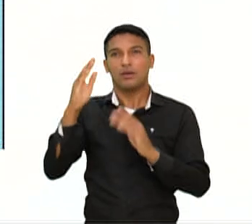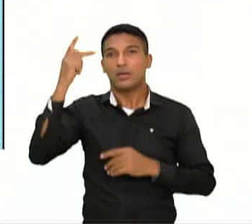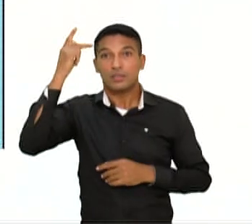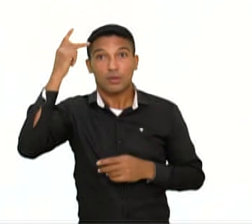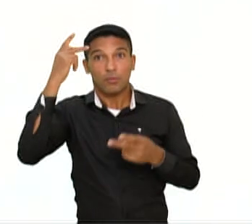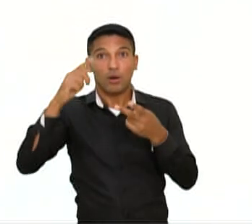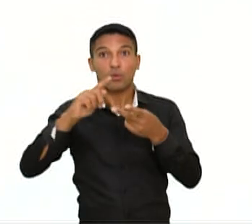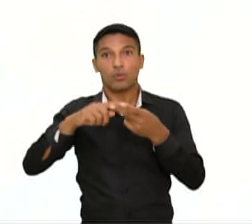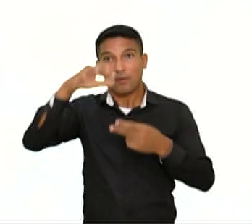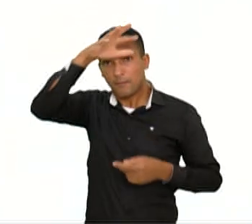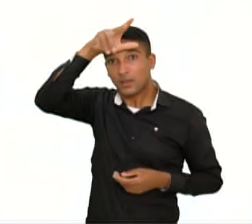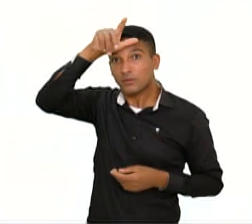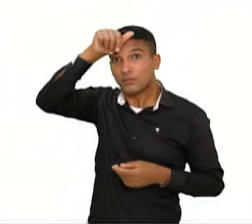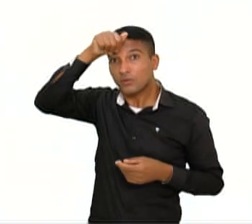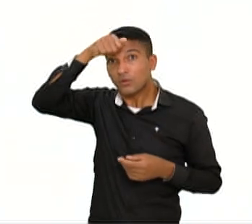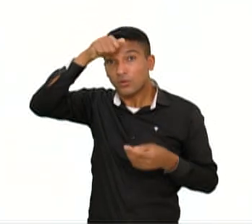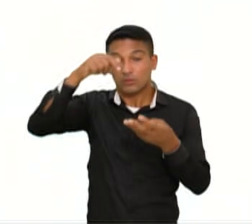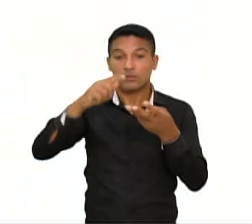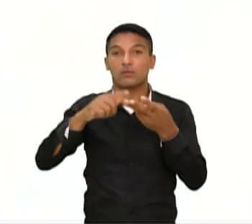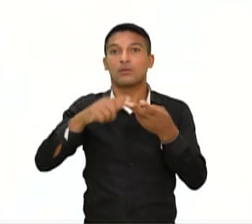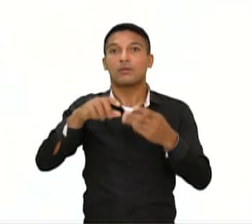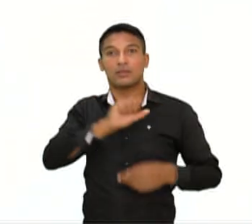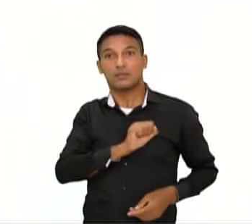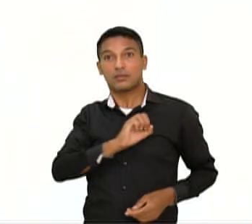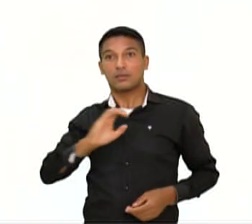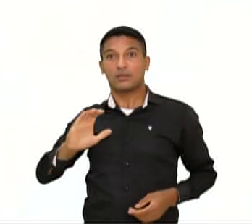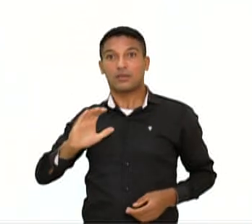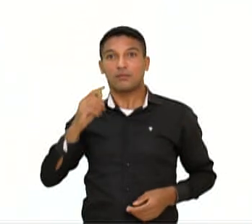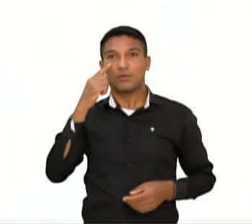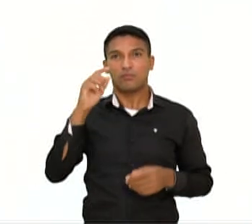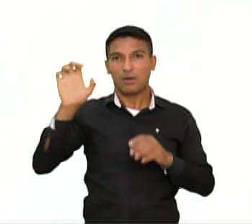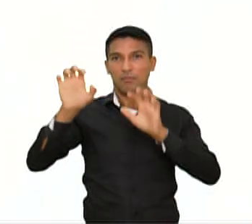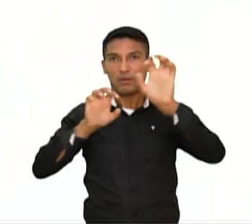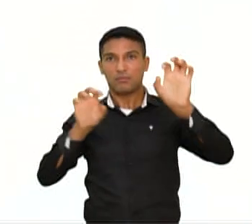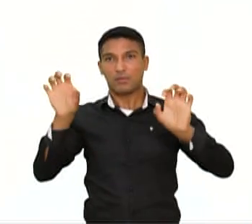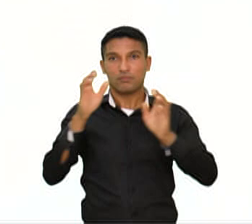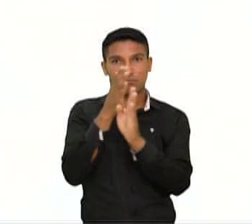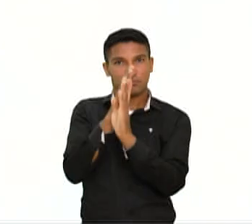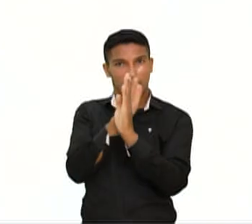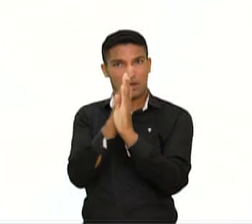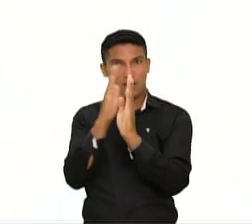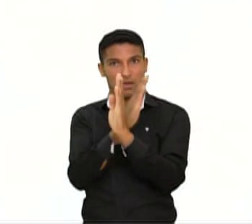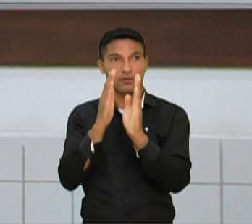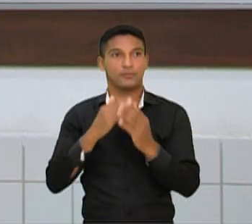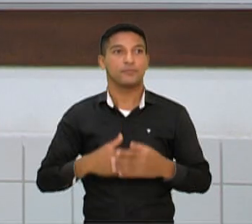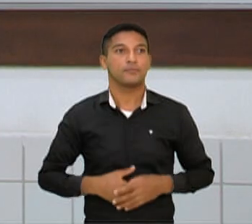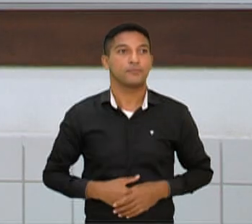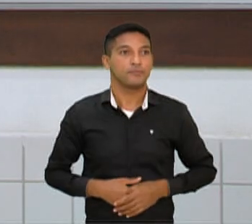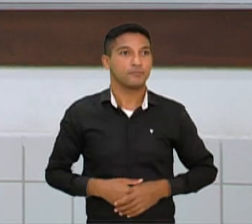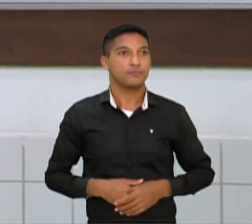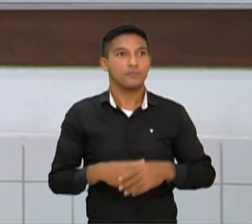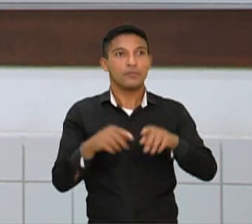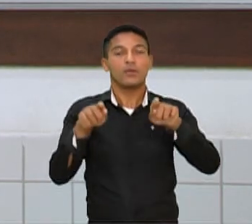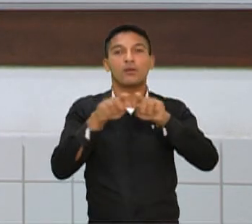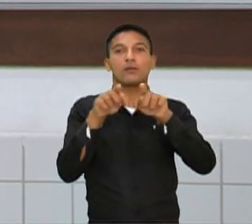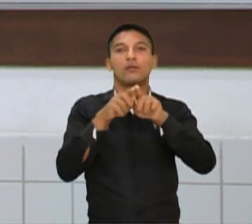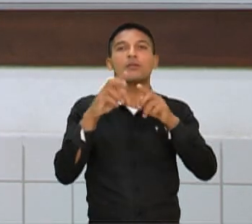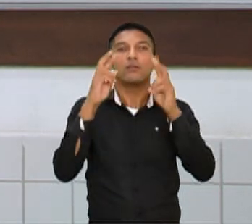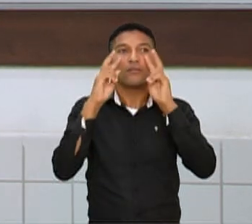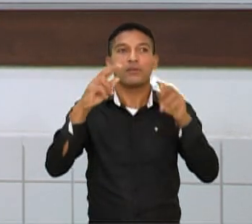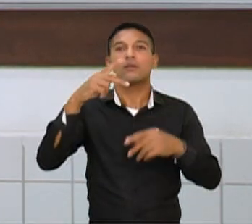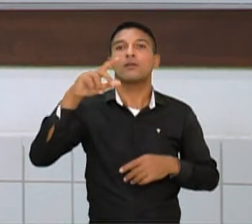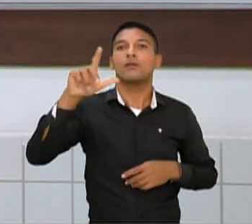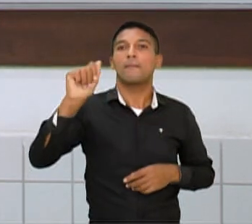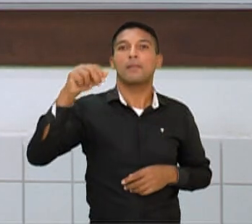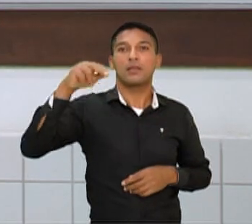já mencionado em outro momento. Aqui destaca-se a região, a observação dos nossos planaltos, os